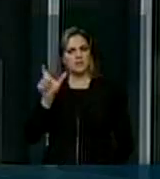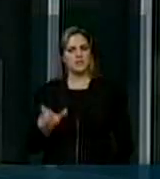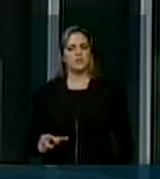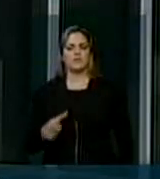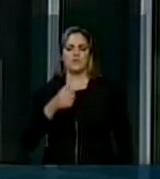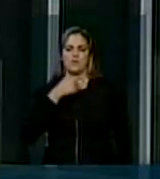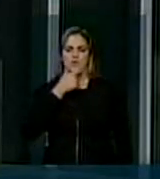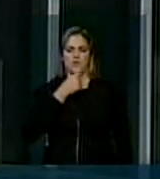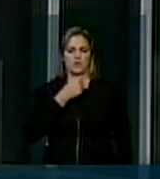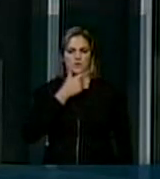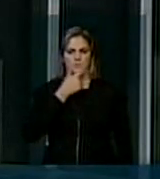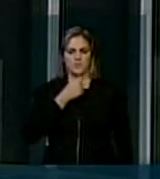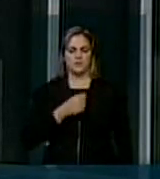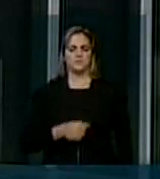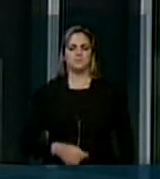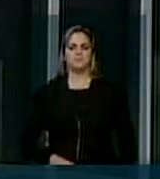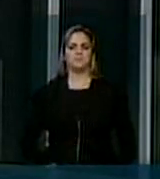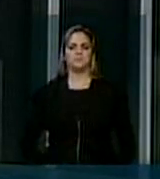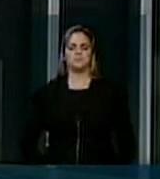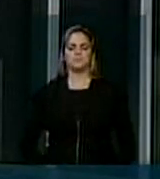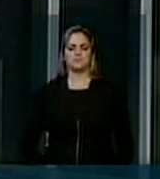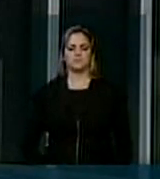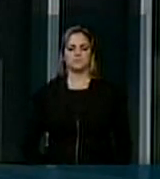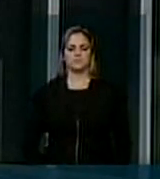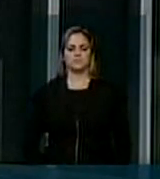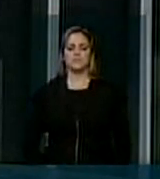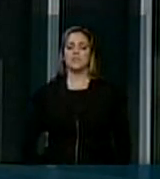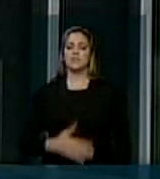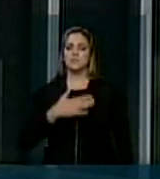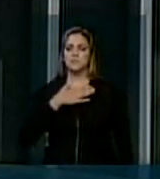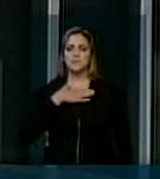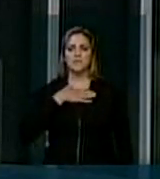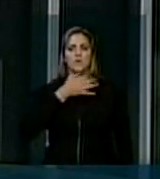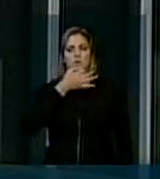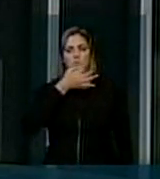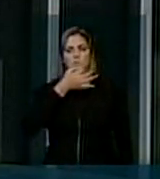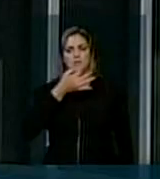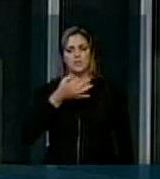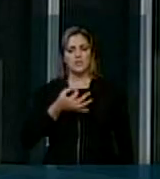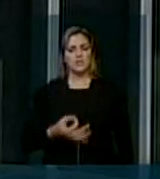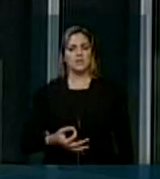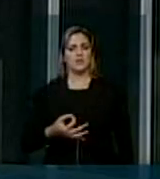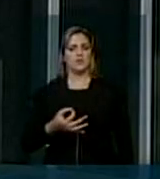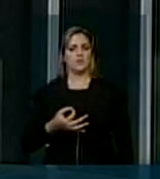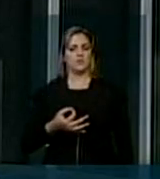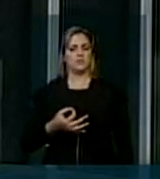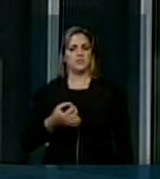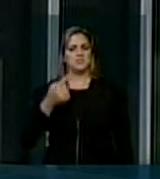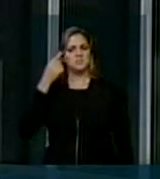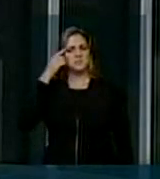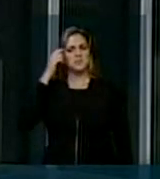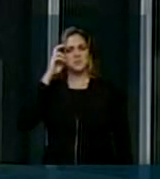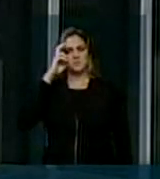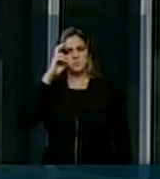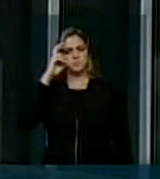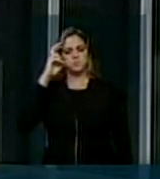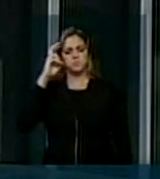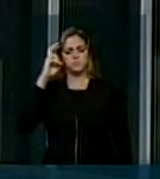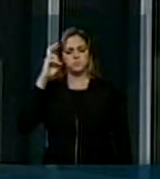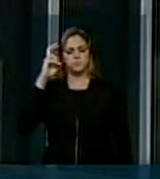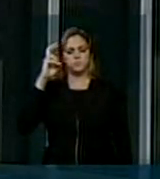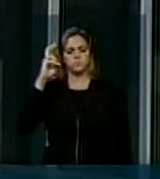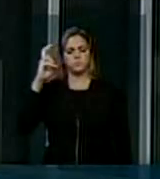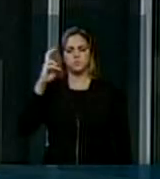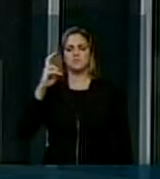Aurélio. Trata-se, na minha opinião, de uma das mentes mais ilustres e